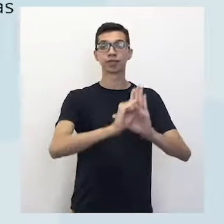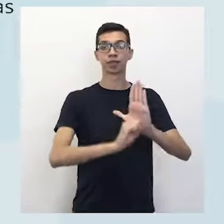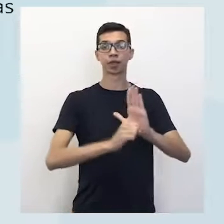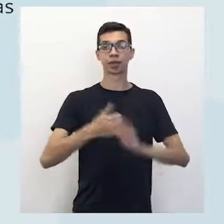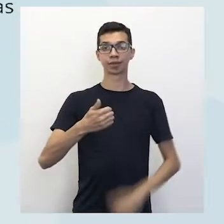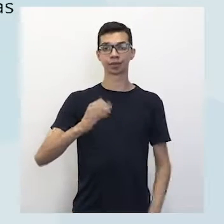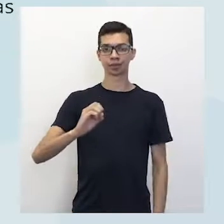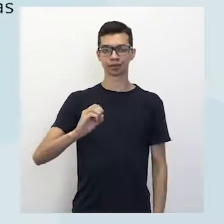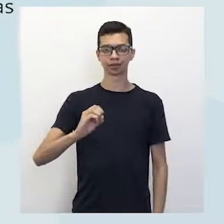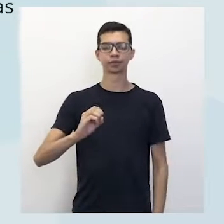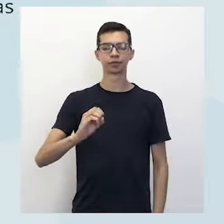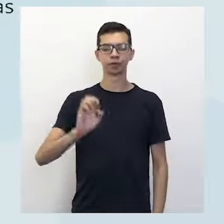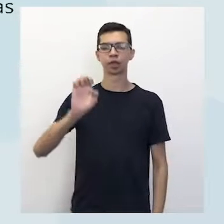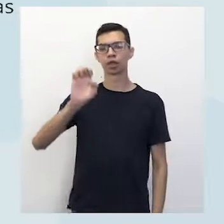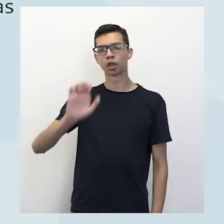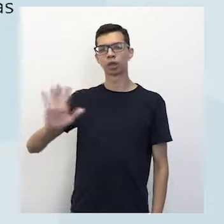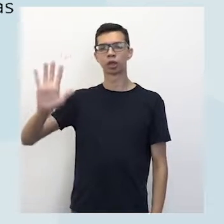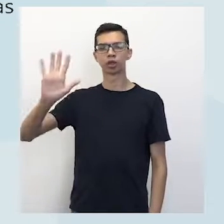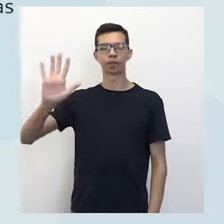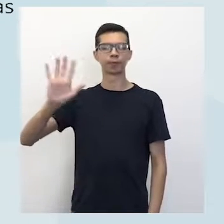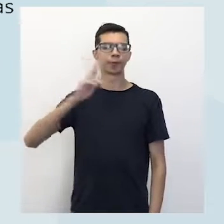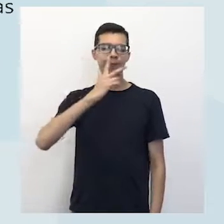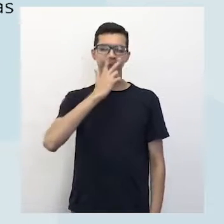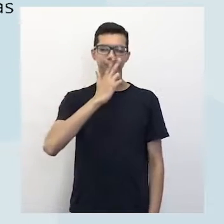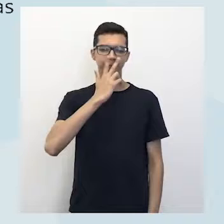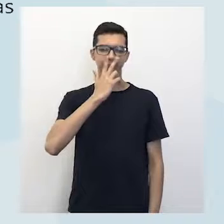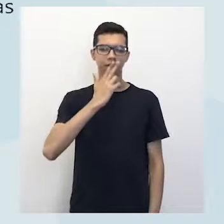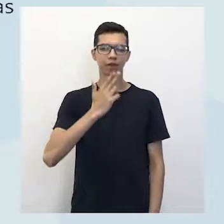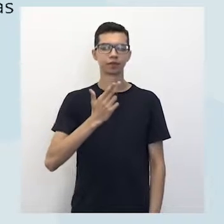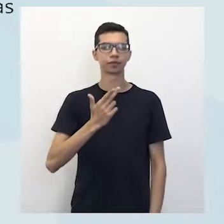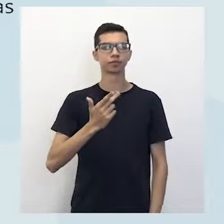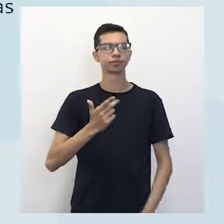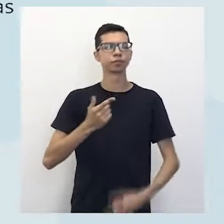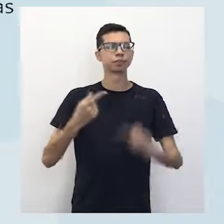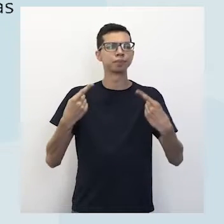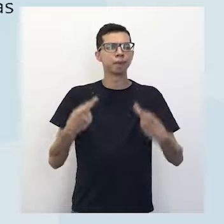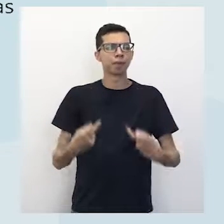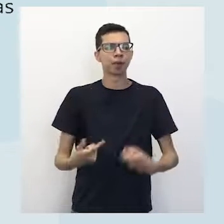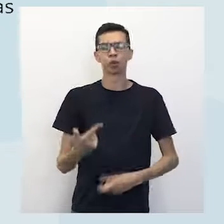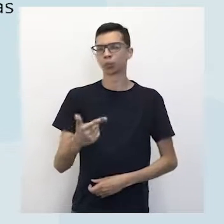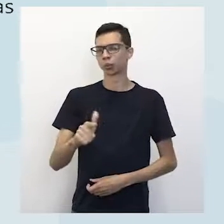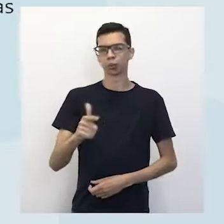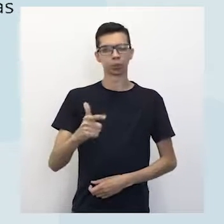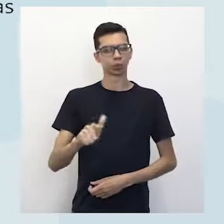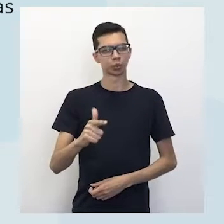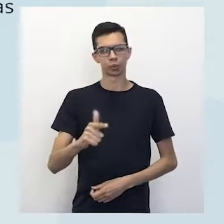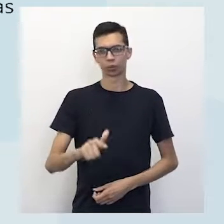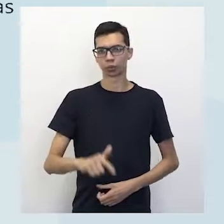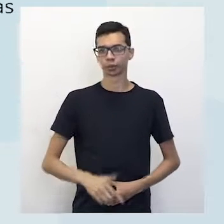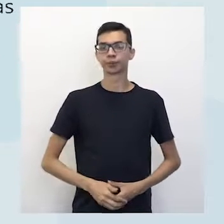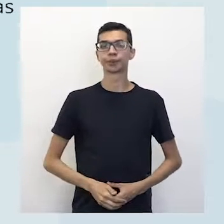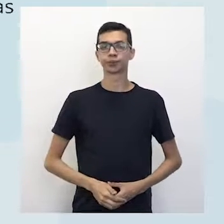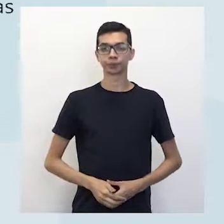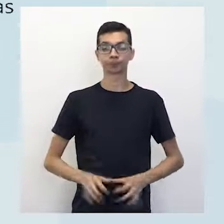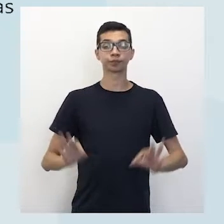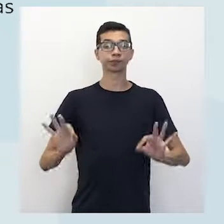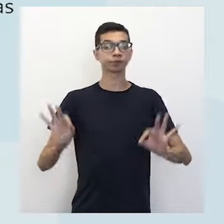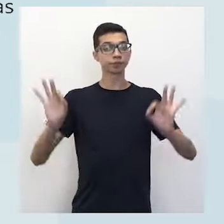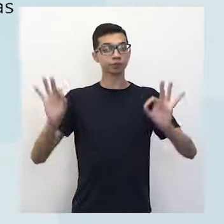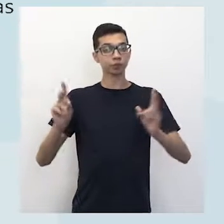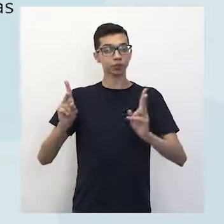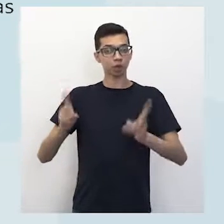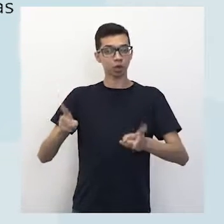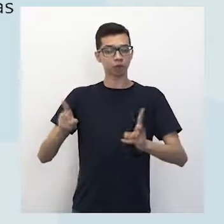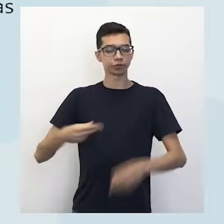tem, vamos dizer que a Europa deu uma sossegada, né? Não temos mais tantas guerras para que essa nobreza se estabeleça, né?